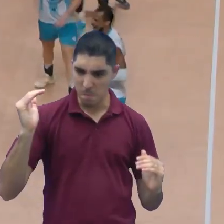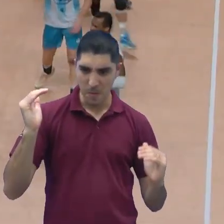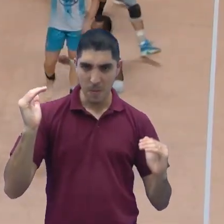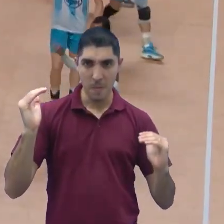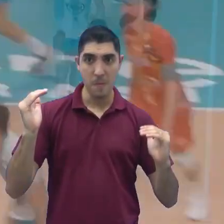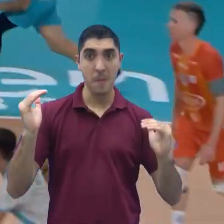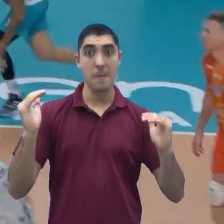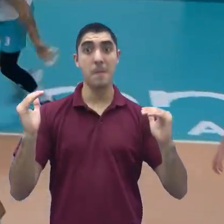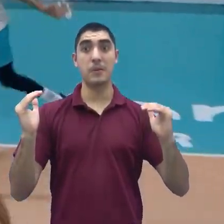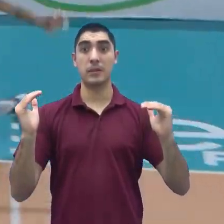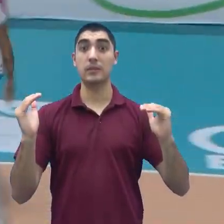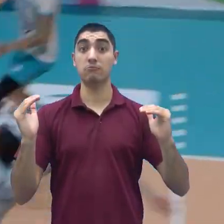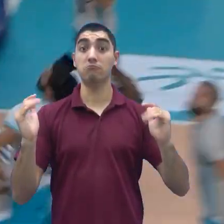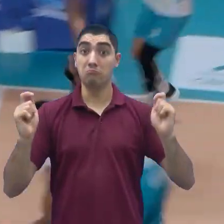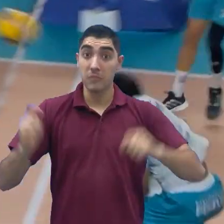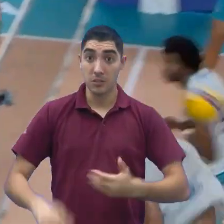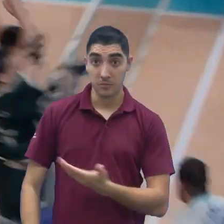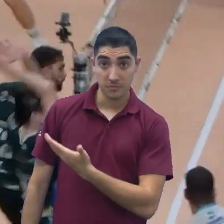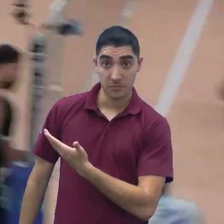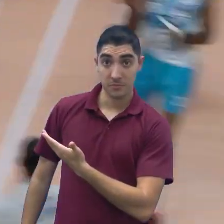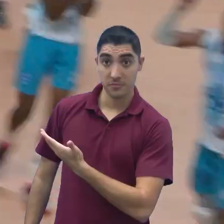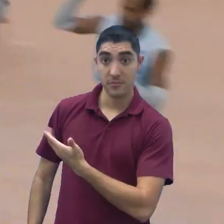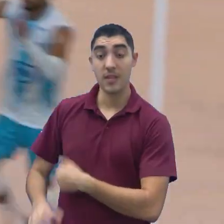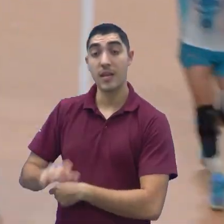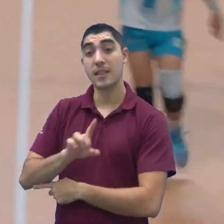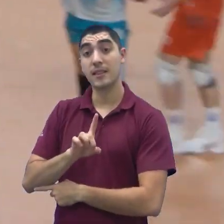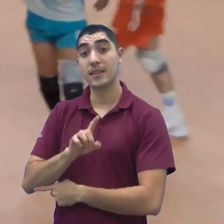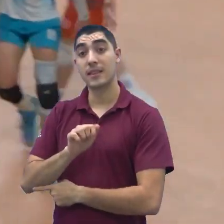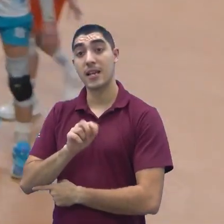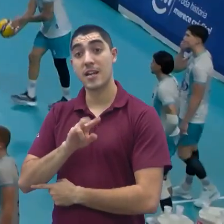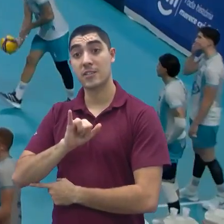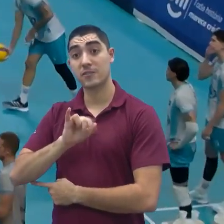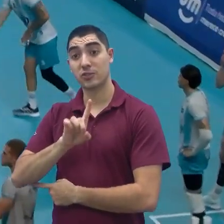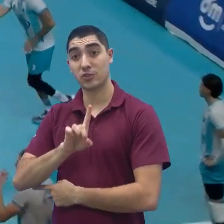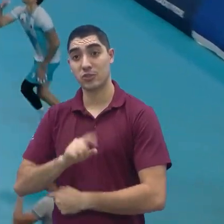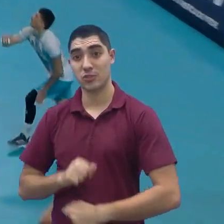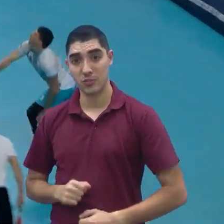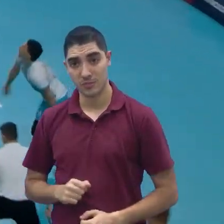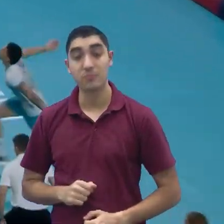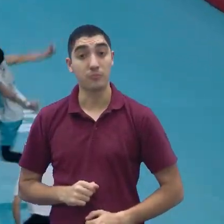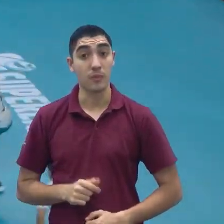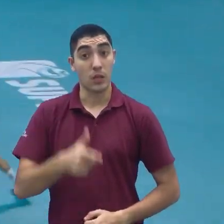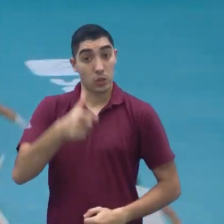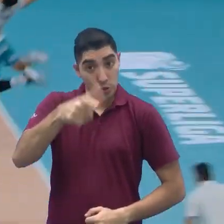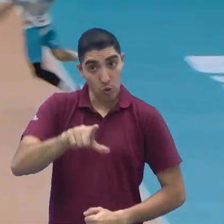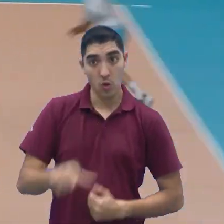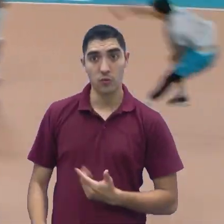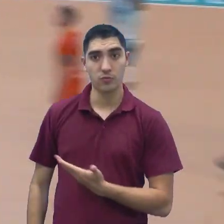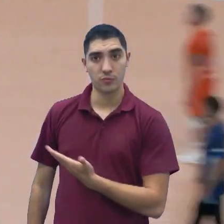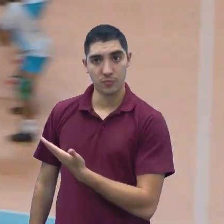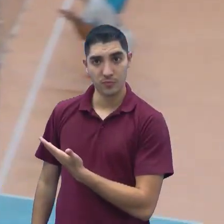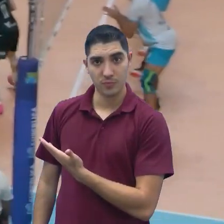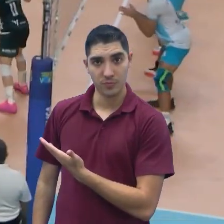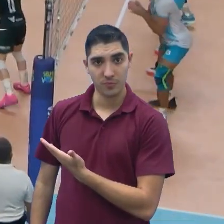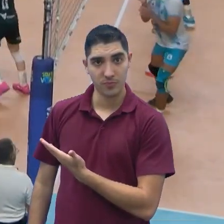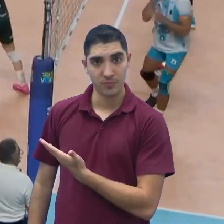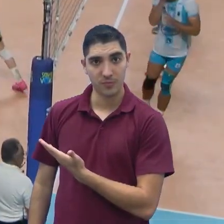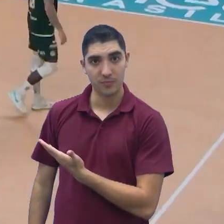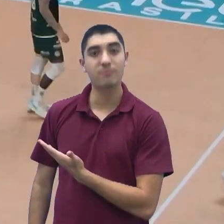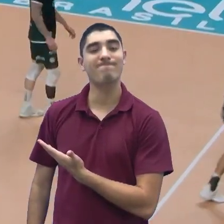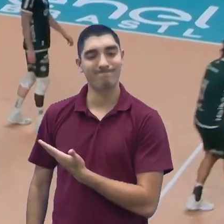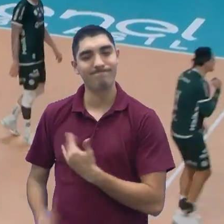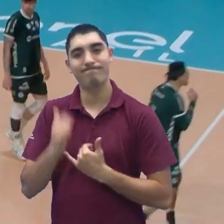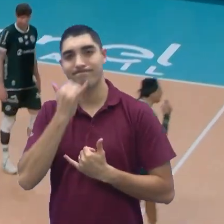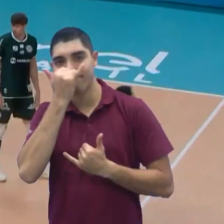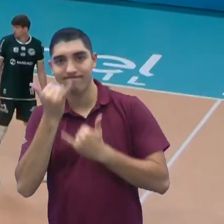do set com David, duas vezes da saída de rede. Mesmo com os erros perseguindo o time joseense,